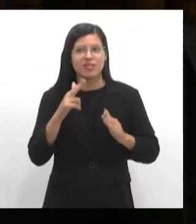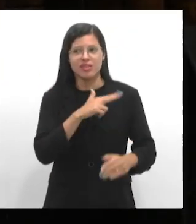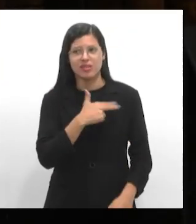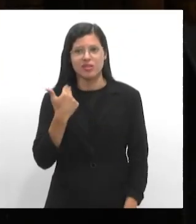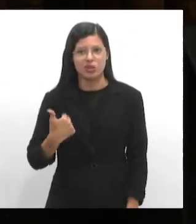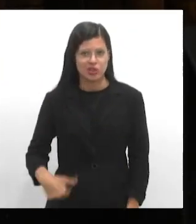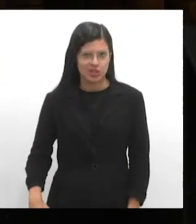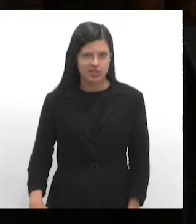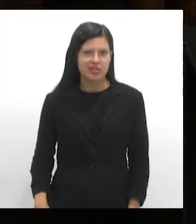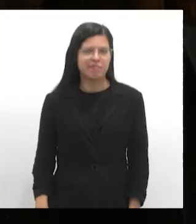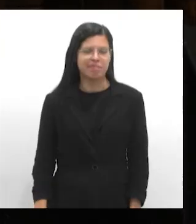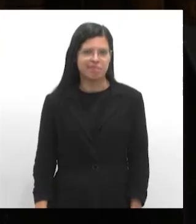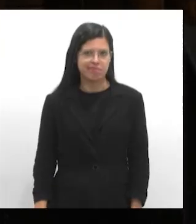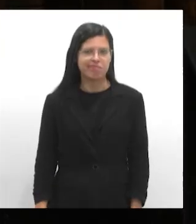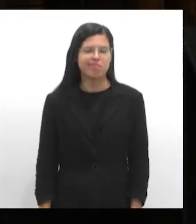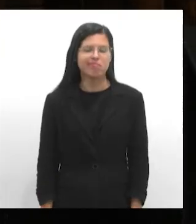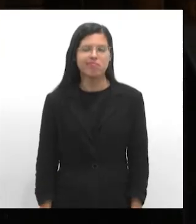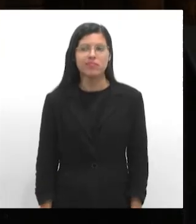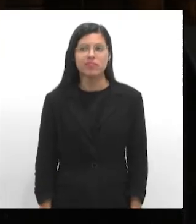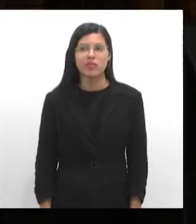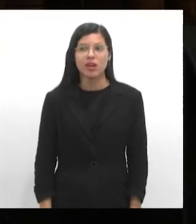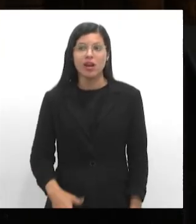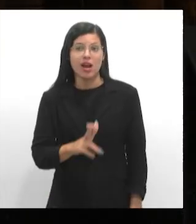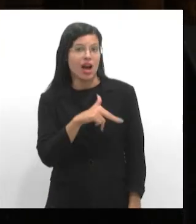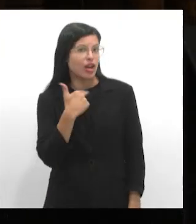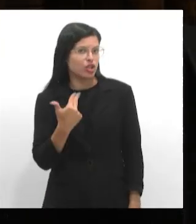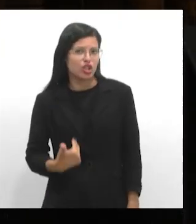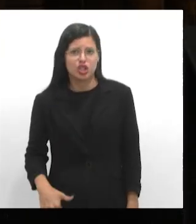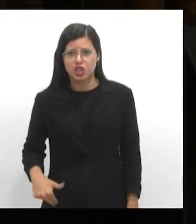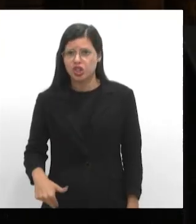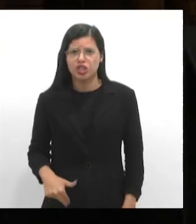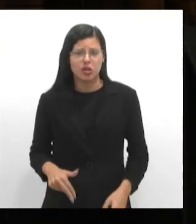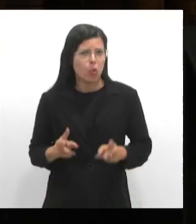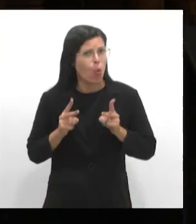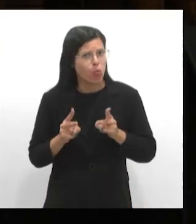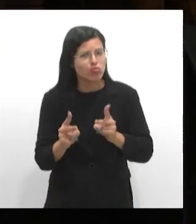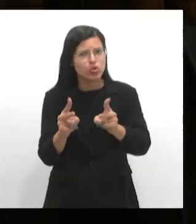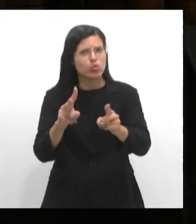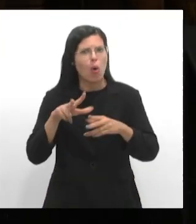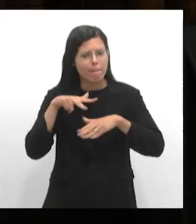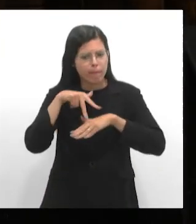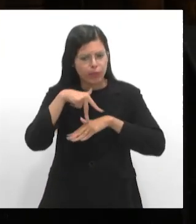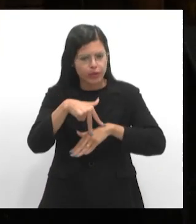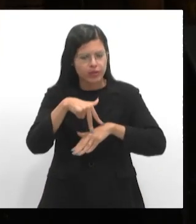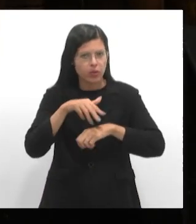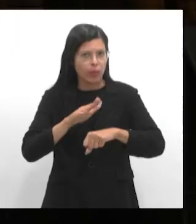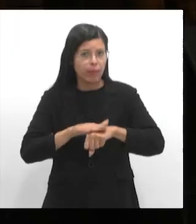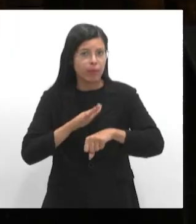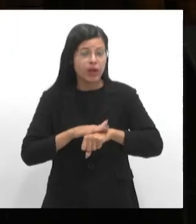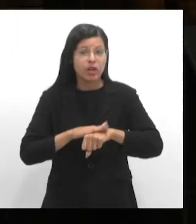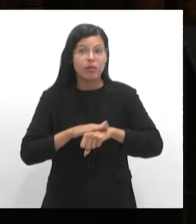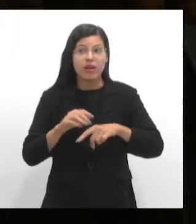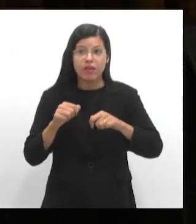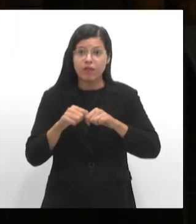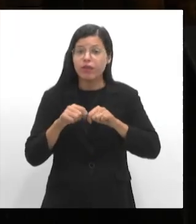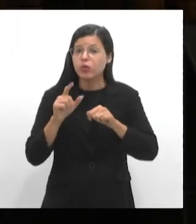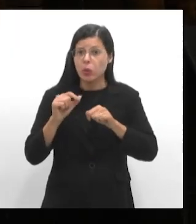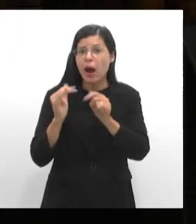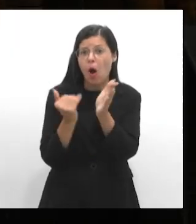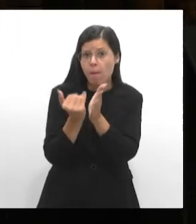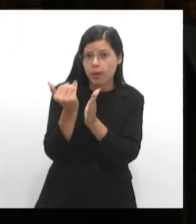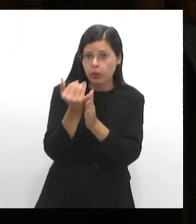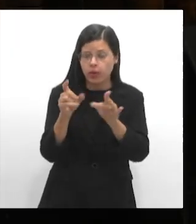Unidos. E a China não voltou atrás e, mais ainda, aumentou também